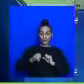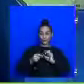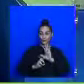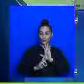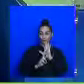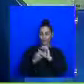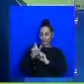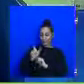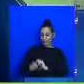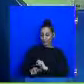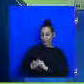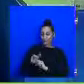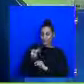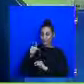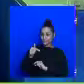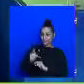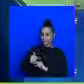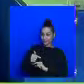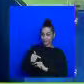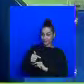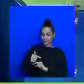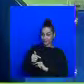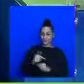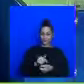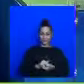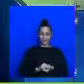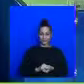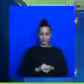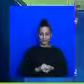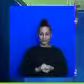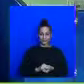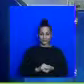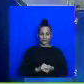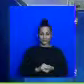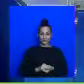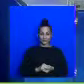número correspondente à coluna de número 7.